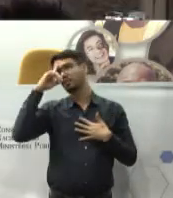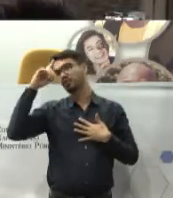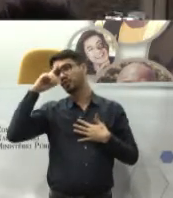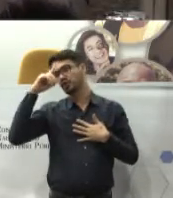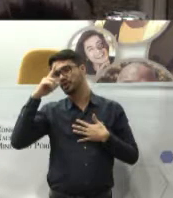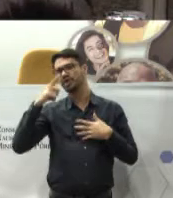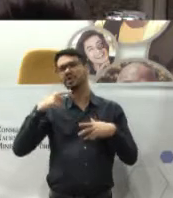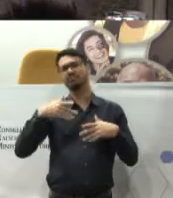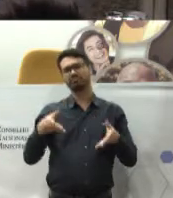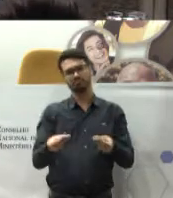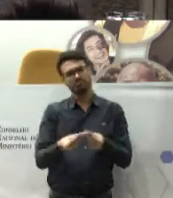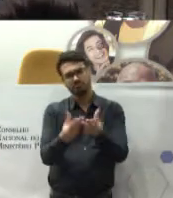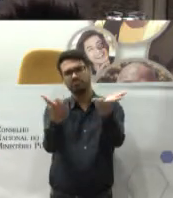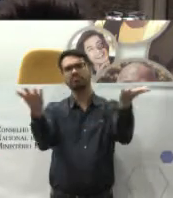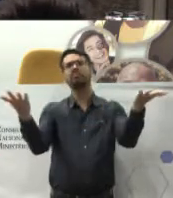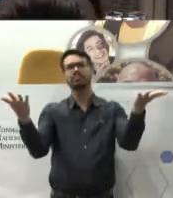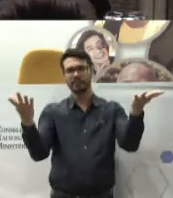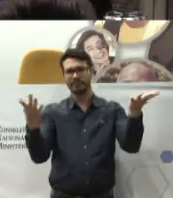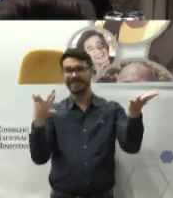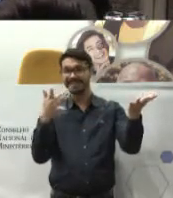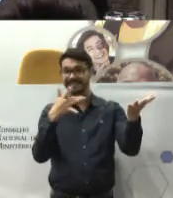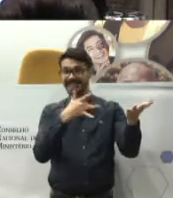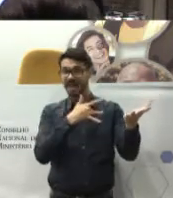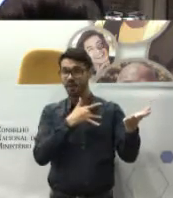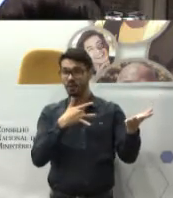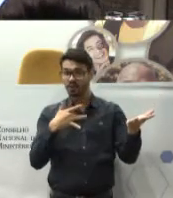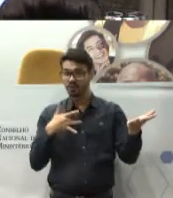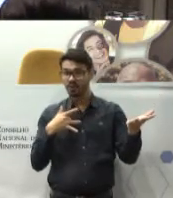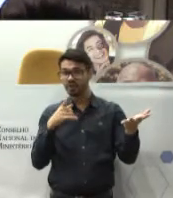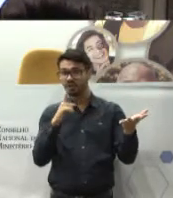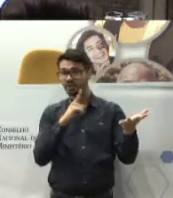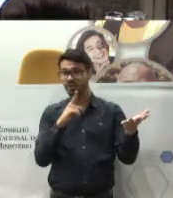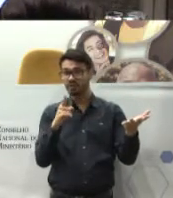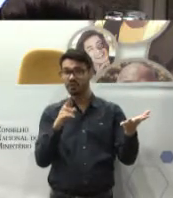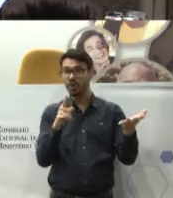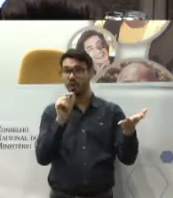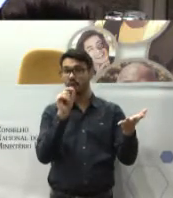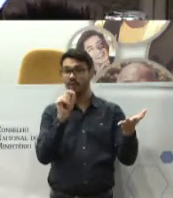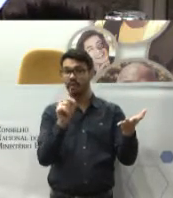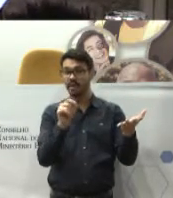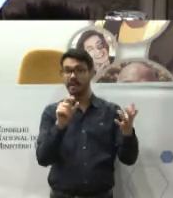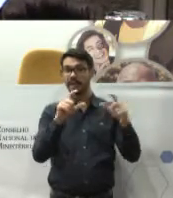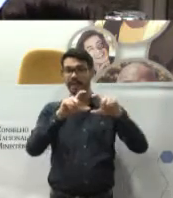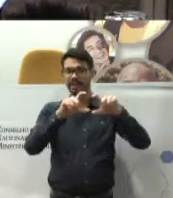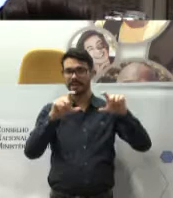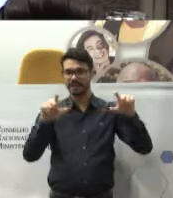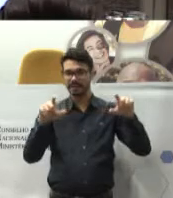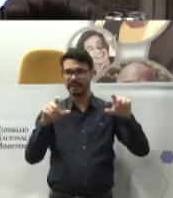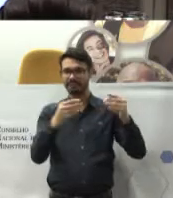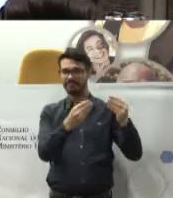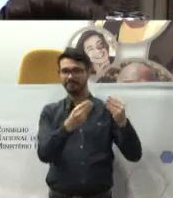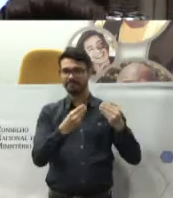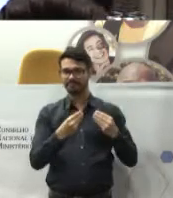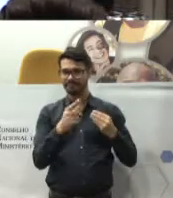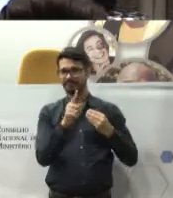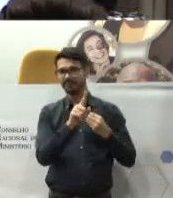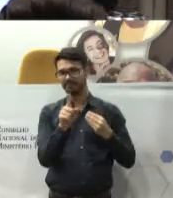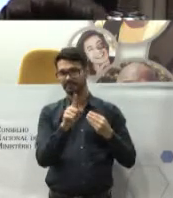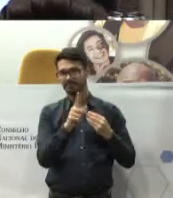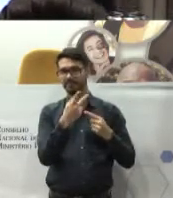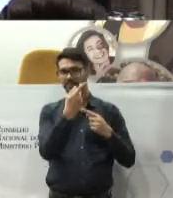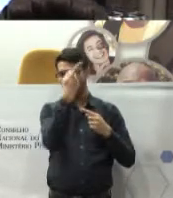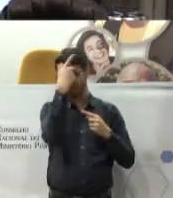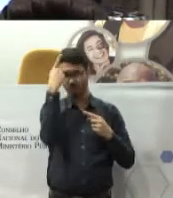colegas também, de que saúde não é só o que vem expresso numa petição, na história de alguém que nos